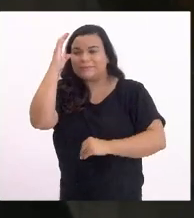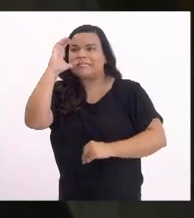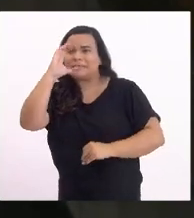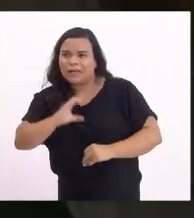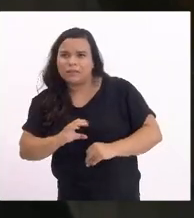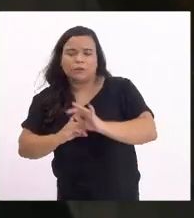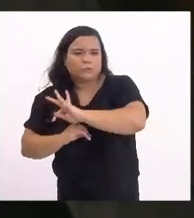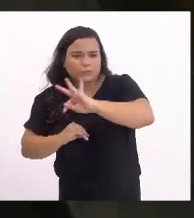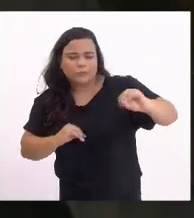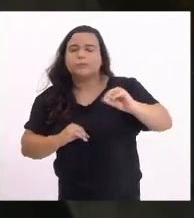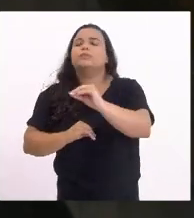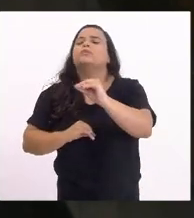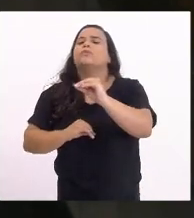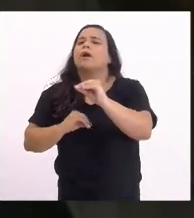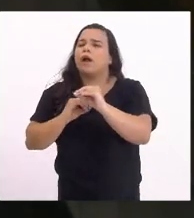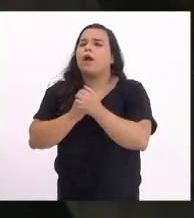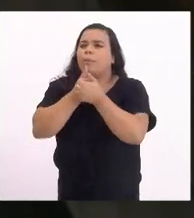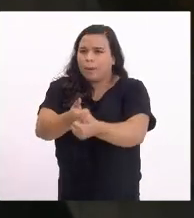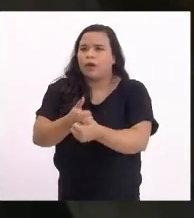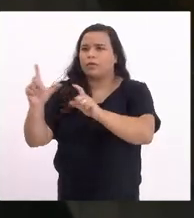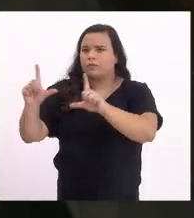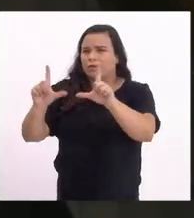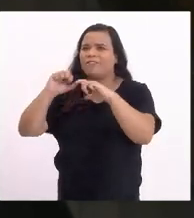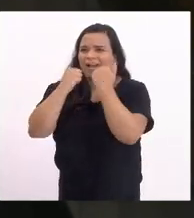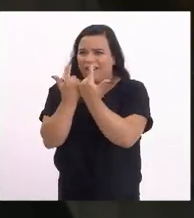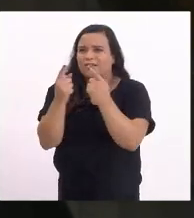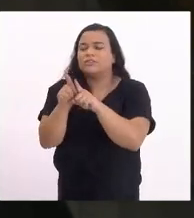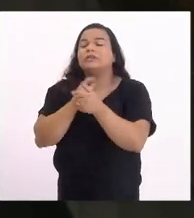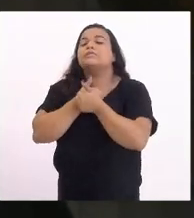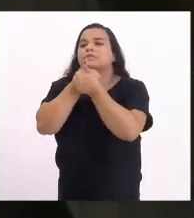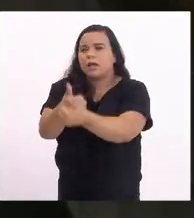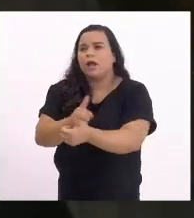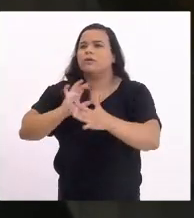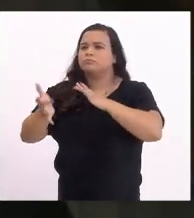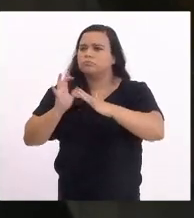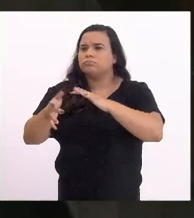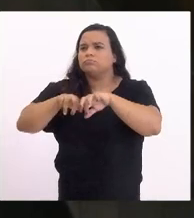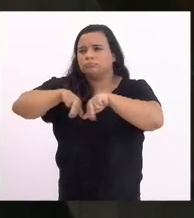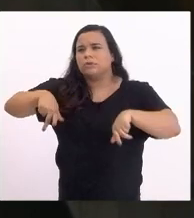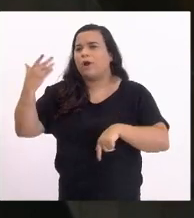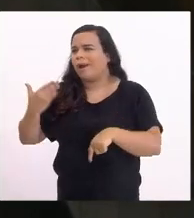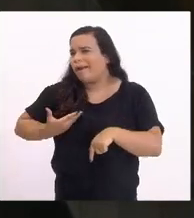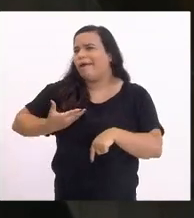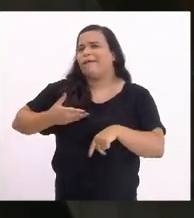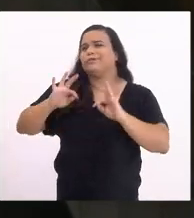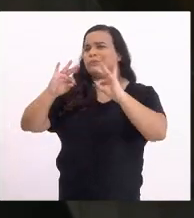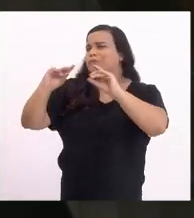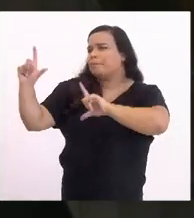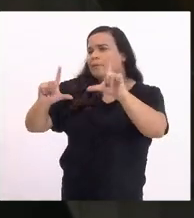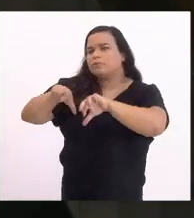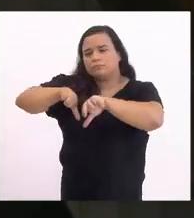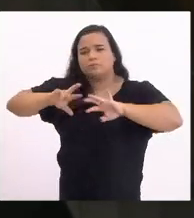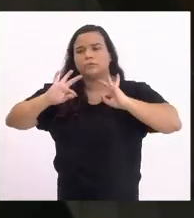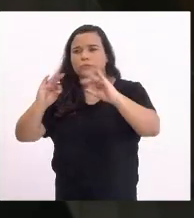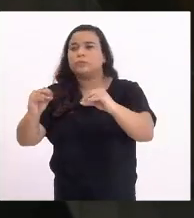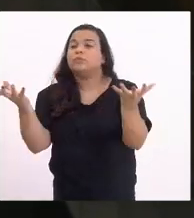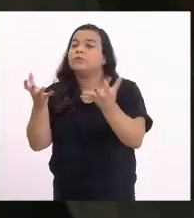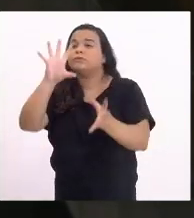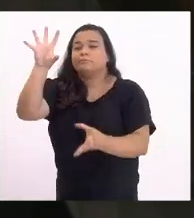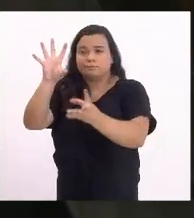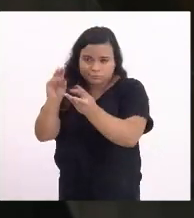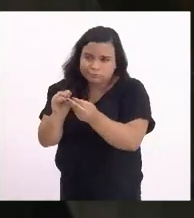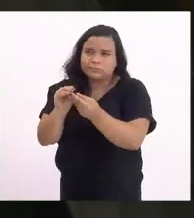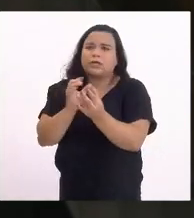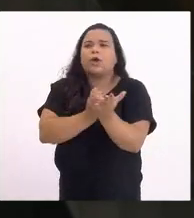que nos acompanham pela TV Alerj e nos seguem pelas redes sociais, colegas servidores da Alerj, imprensa. Deputada Tia Ju, quero ser muito breve, vamos